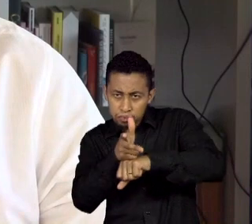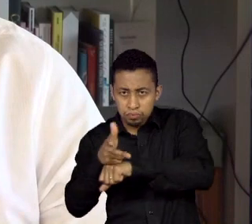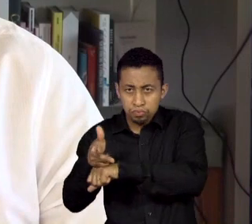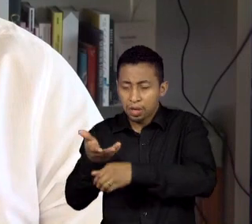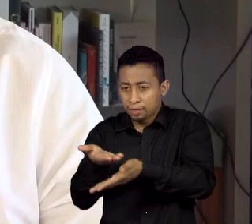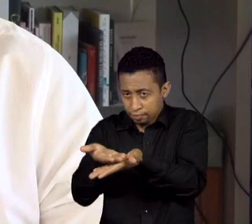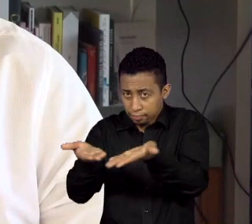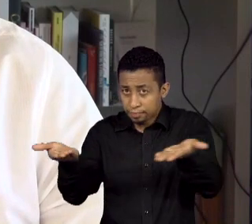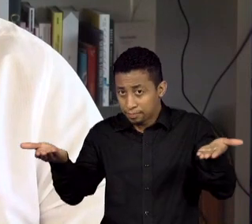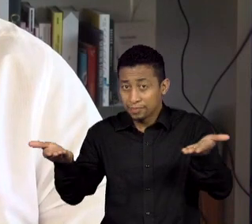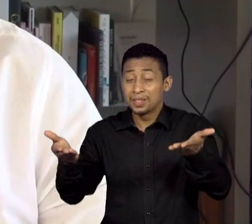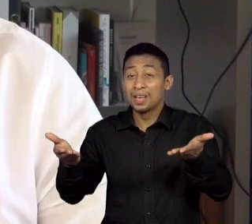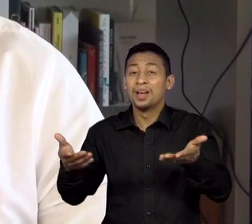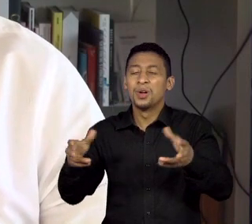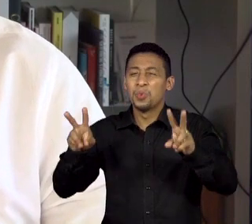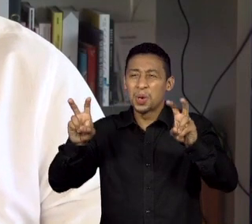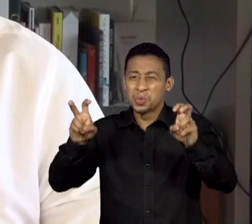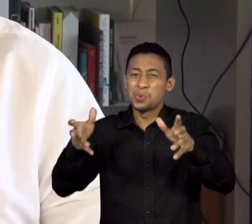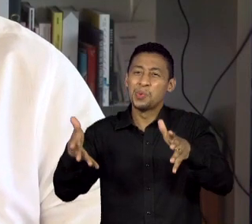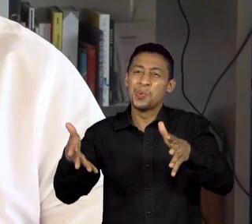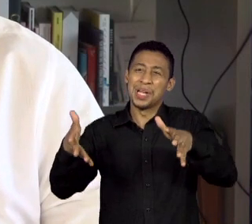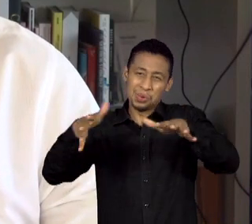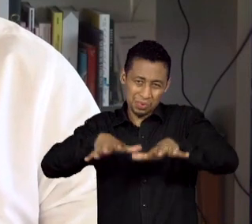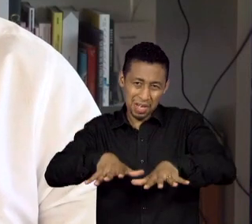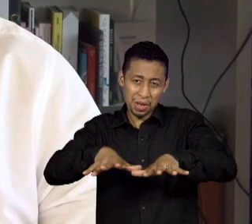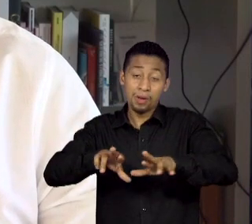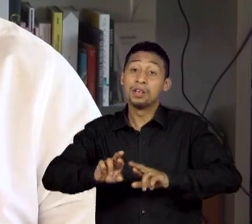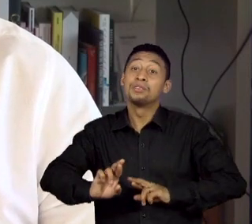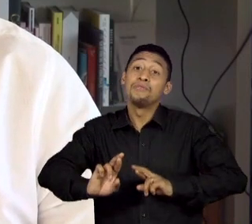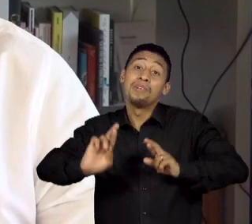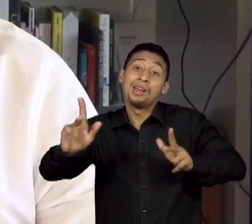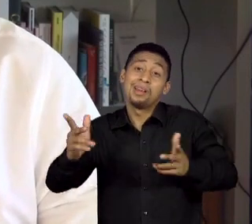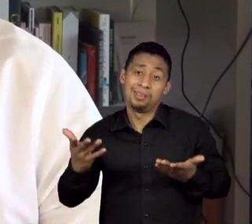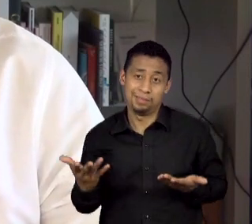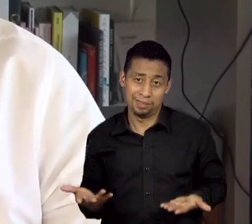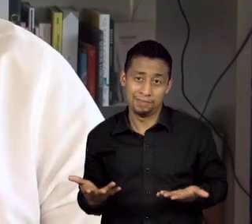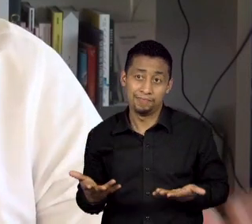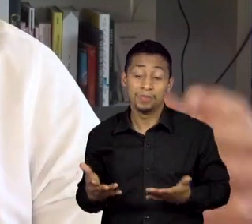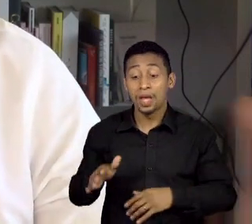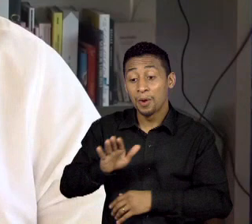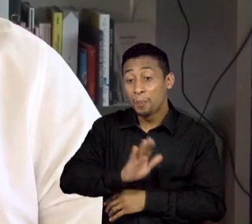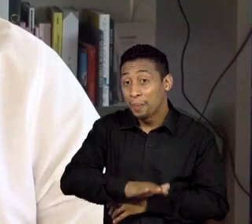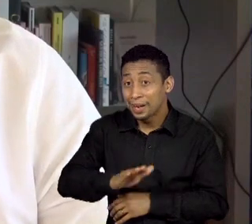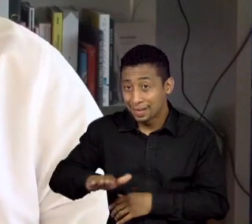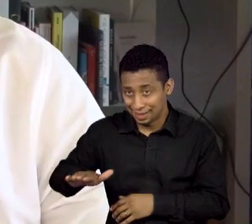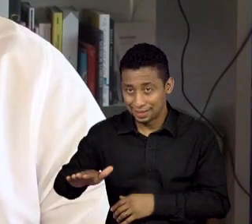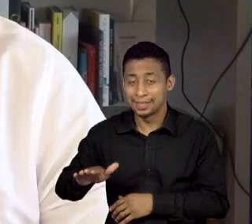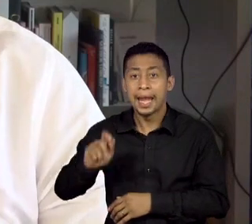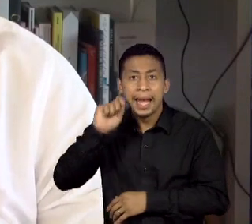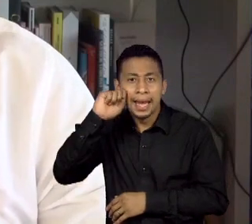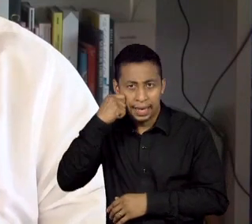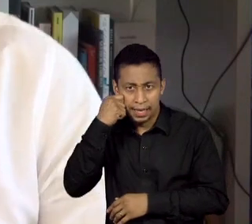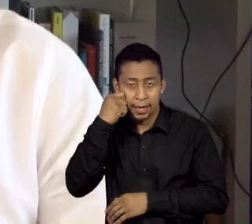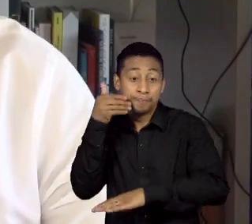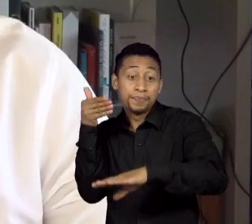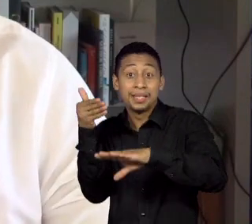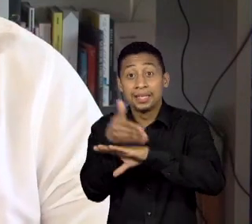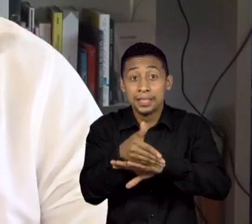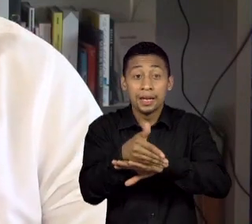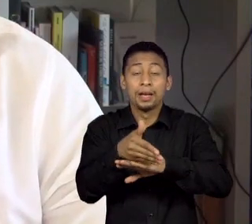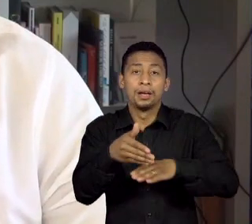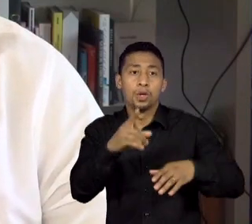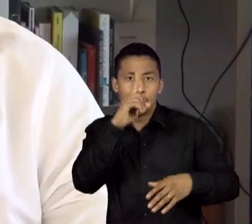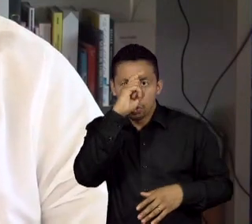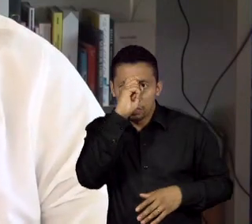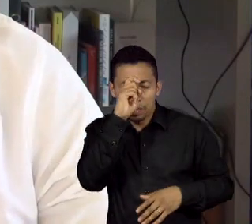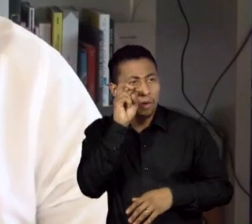em outras áreas, que uma criança negra entrar no hospital, ver um médico negro, é importantíssimo,